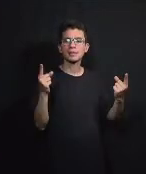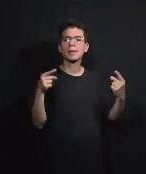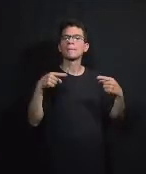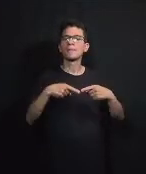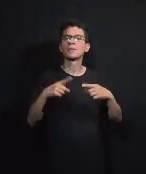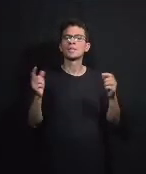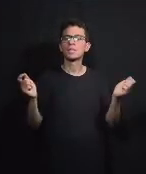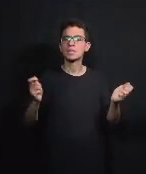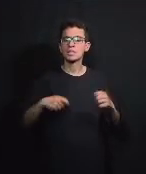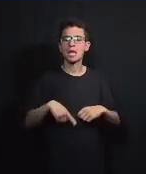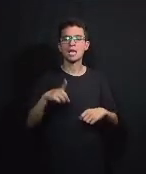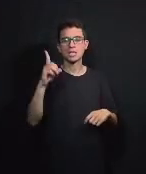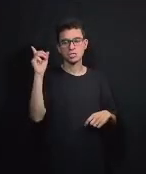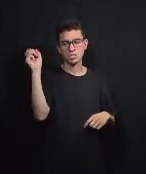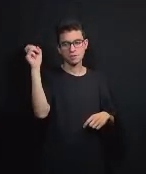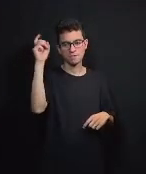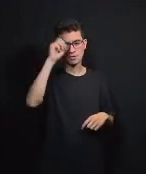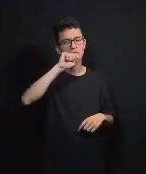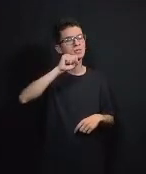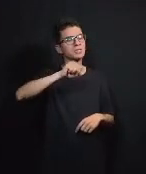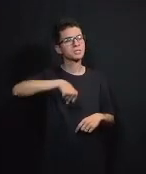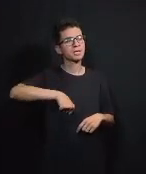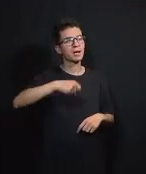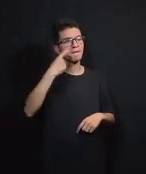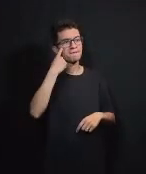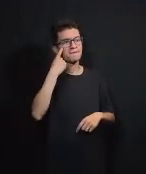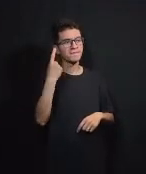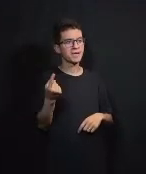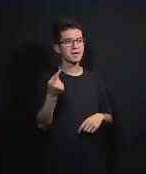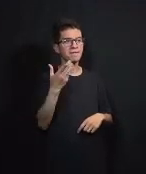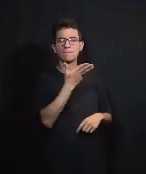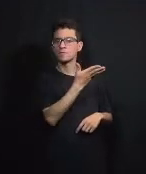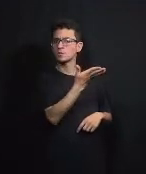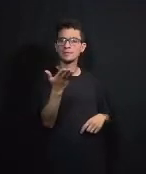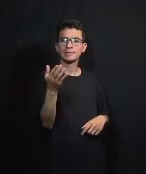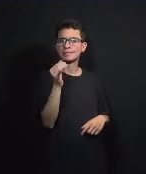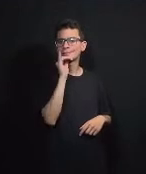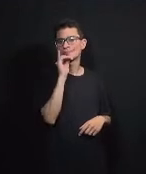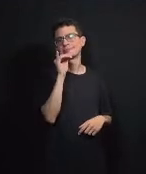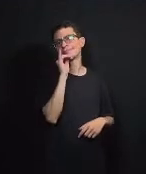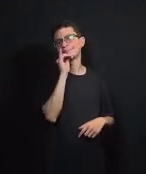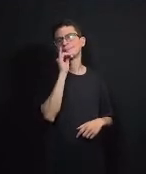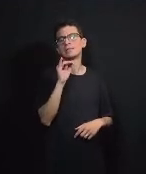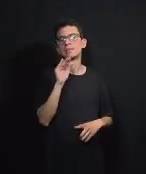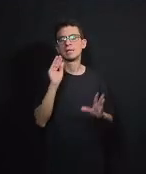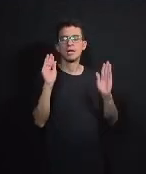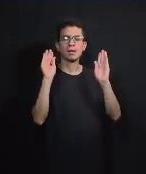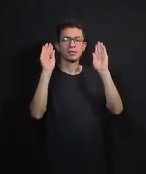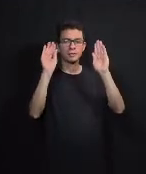torna difícil a questão da instalação da